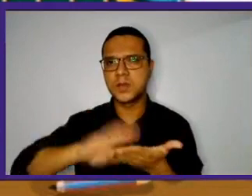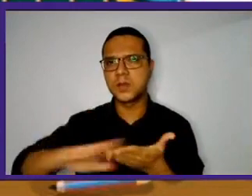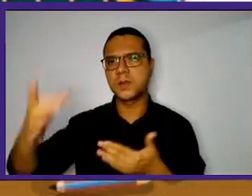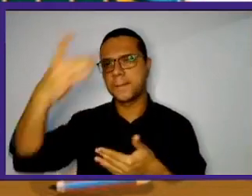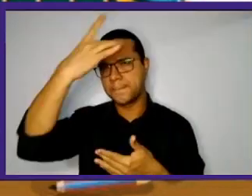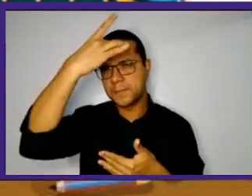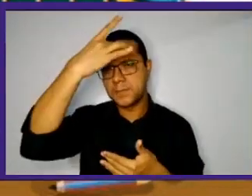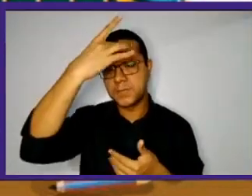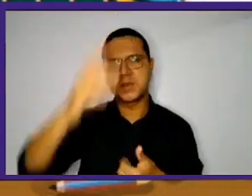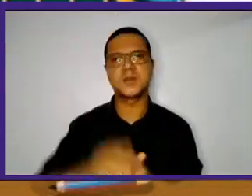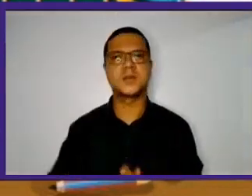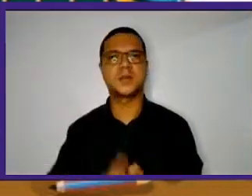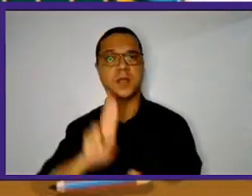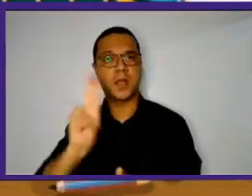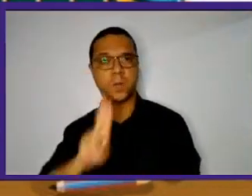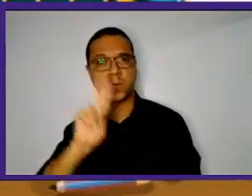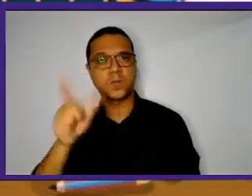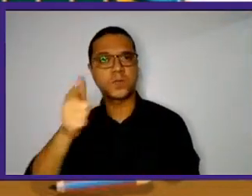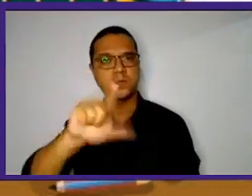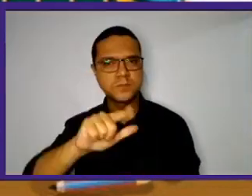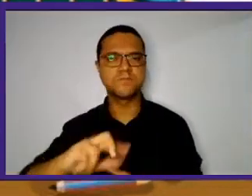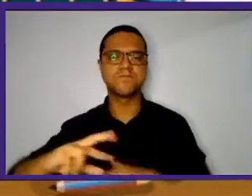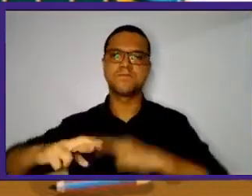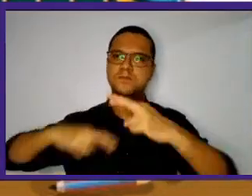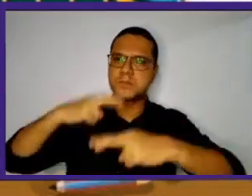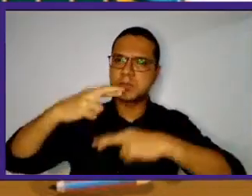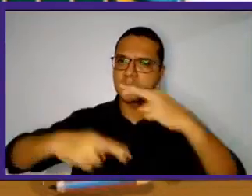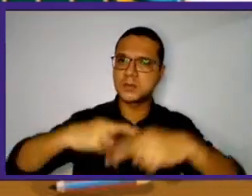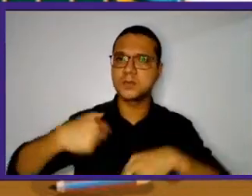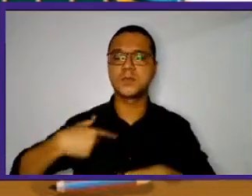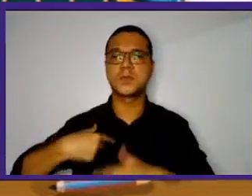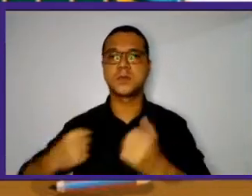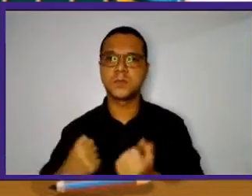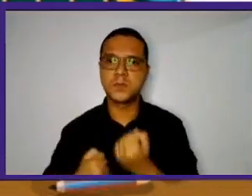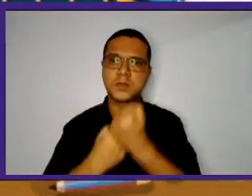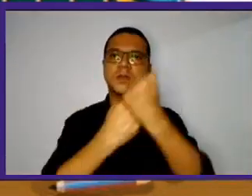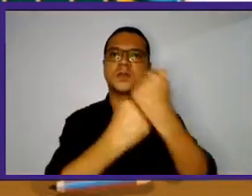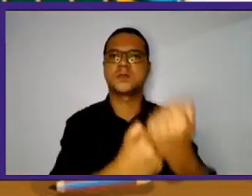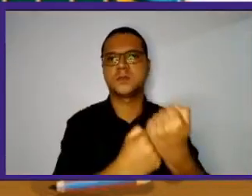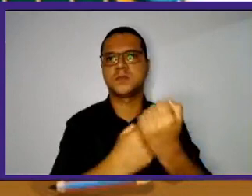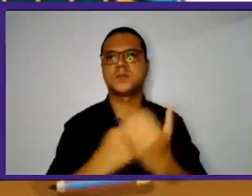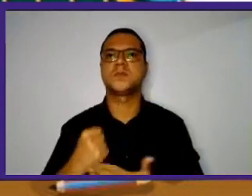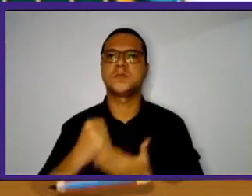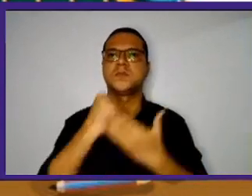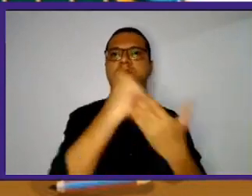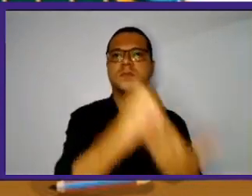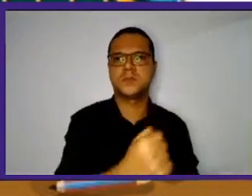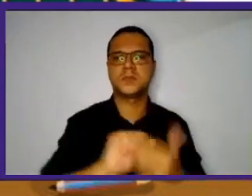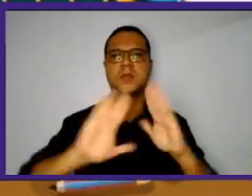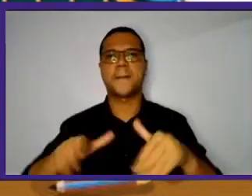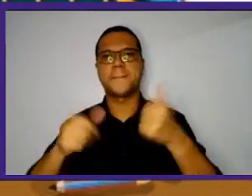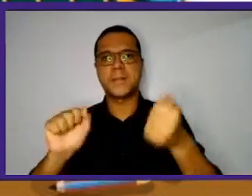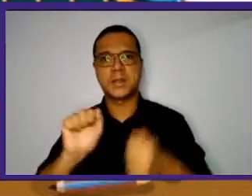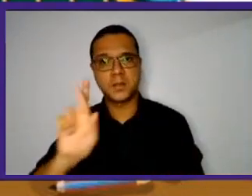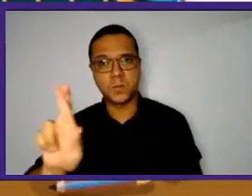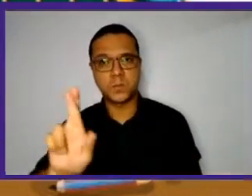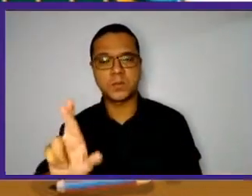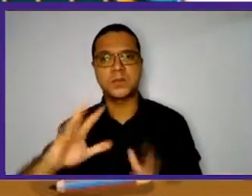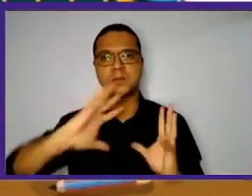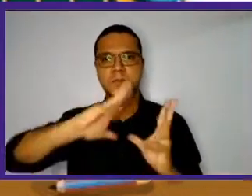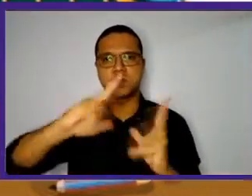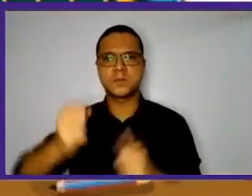reuso, e eu também economizo na minha casa, eu estou ajudando a melhorar a qualidade do ar do planeta em que